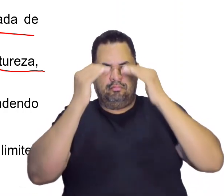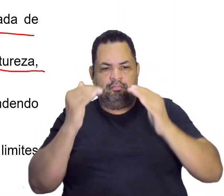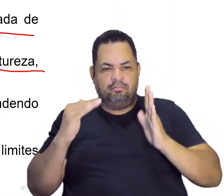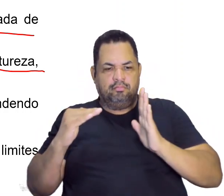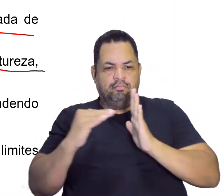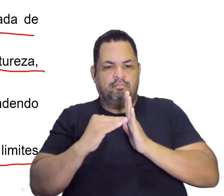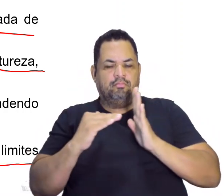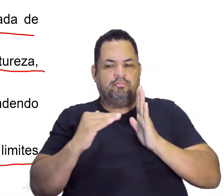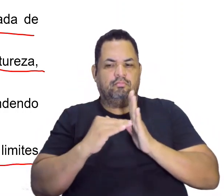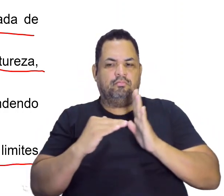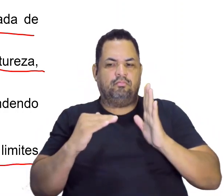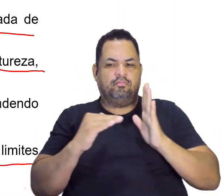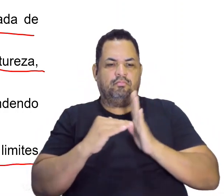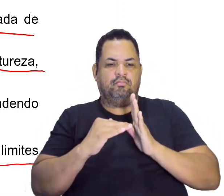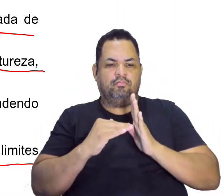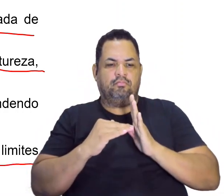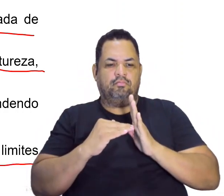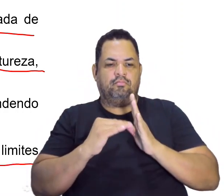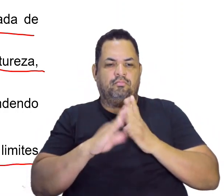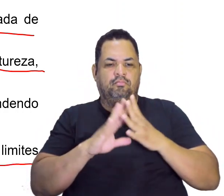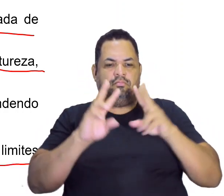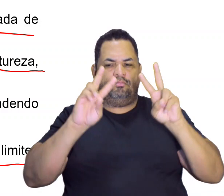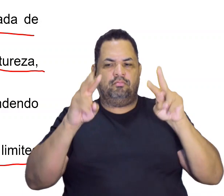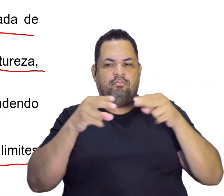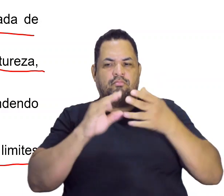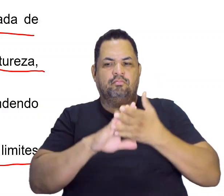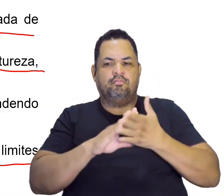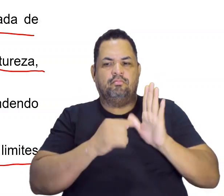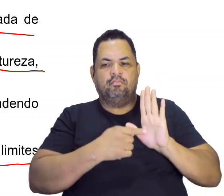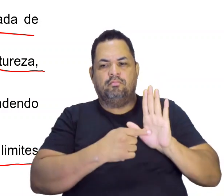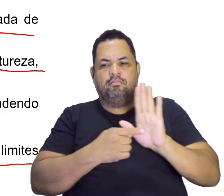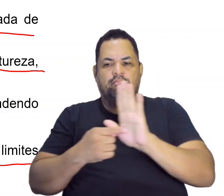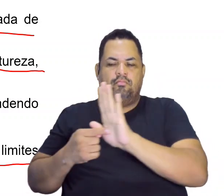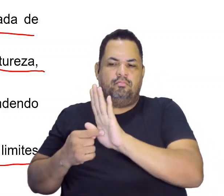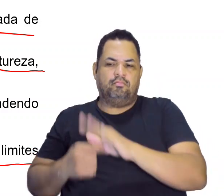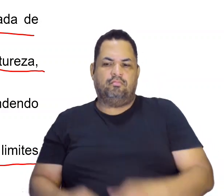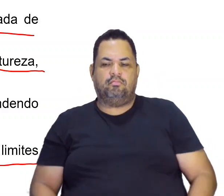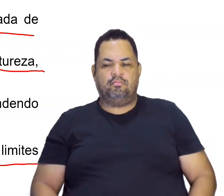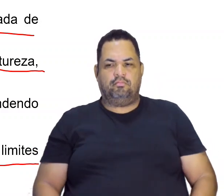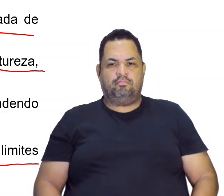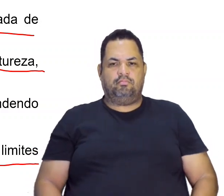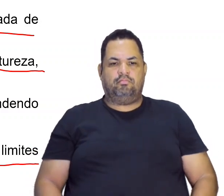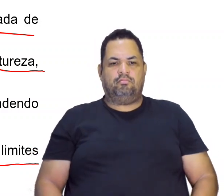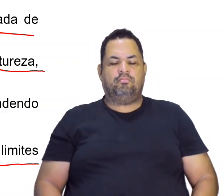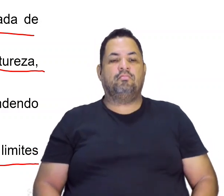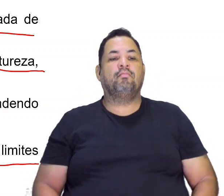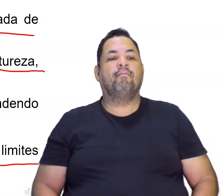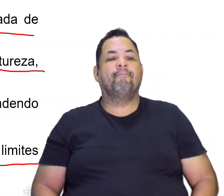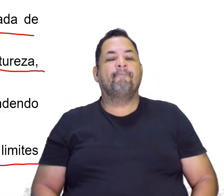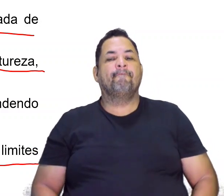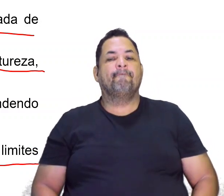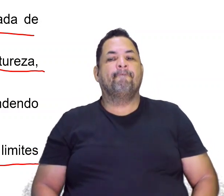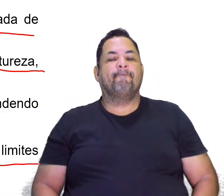figuras, respeitando limites de temas abordados. Então vamos ver aí o que não tem